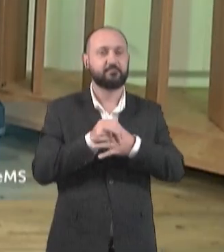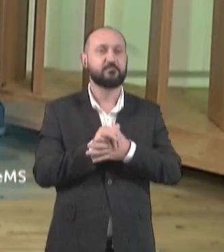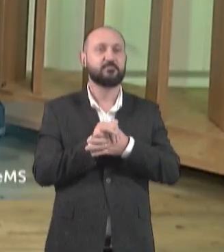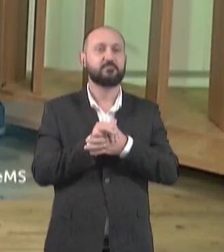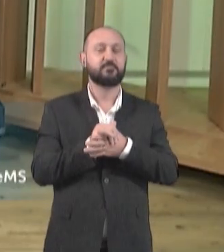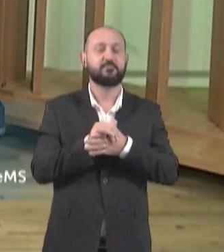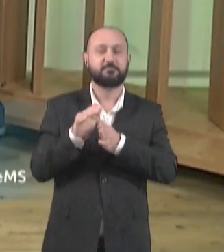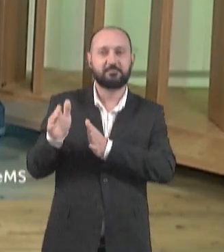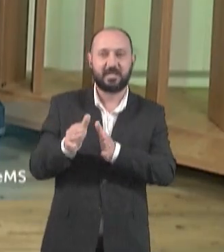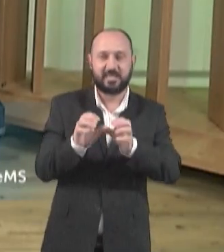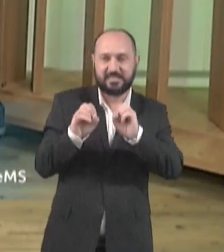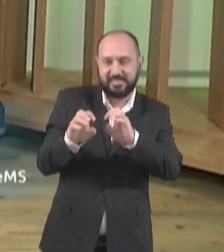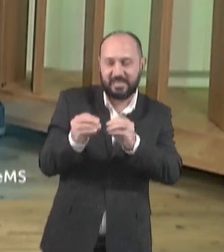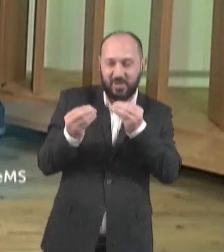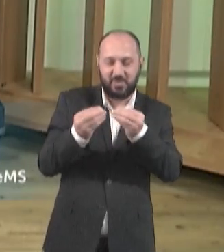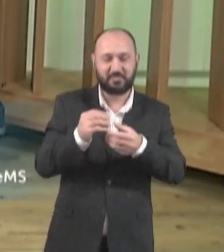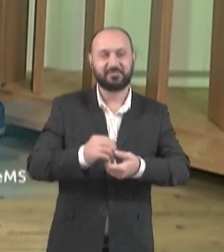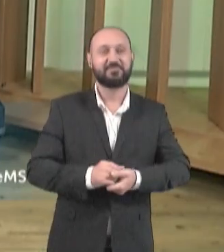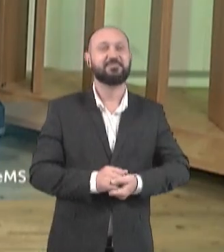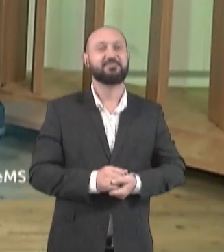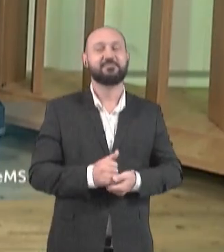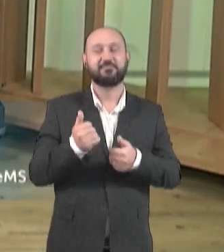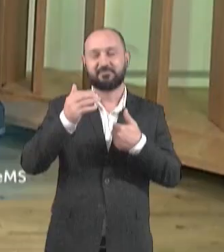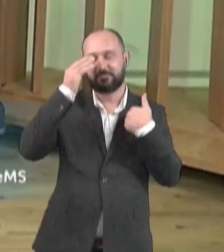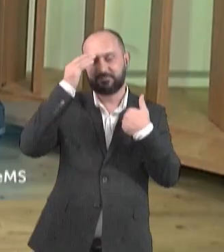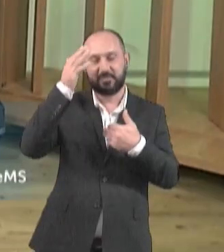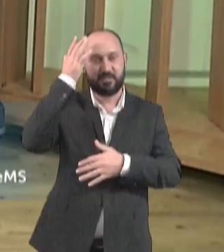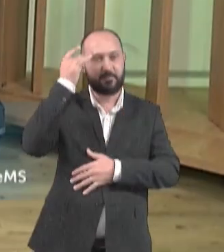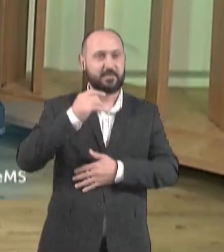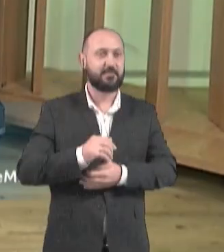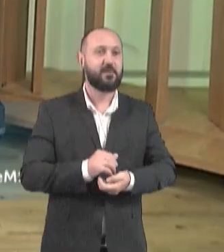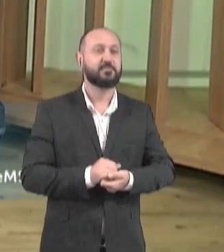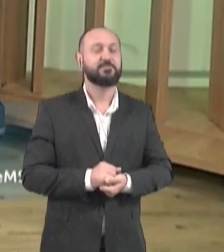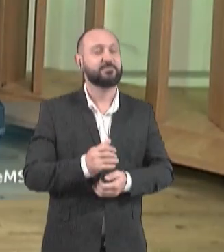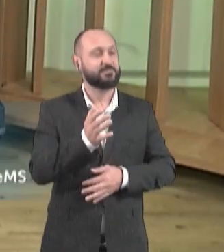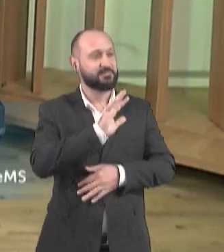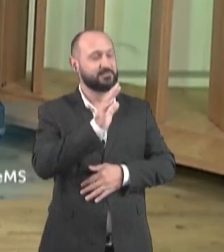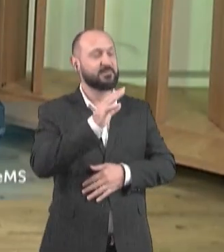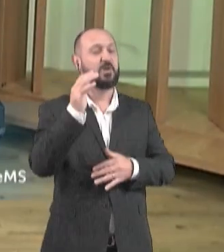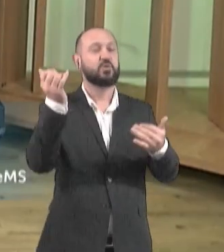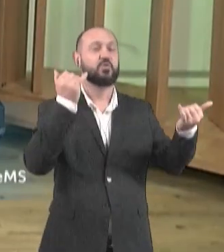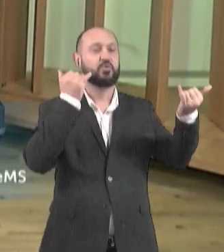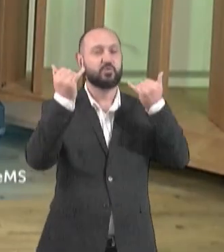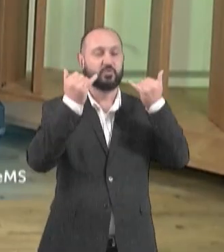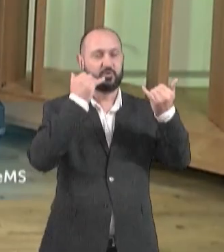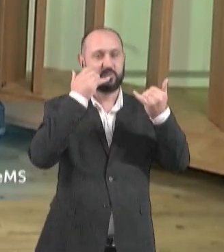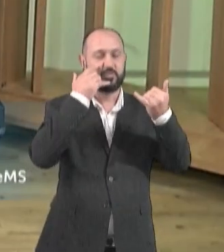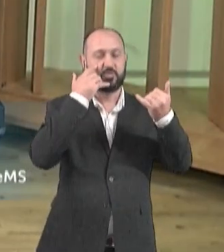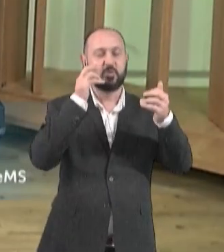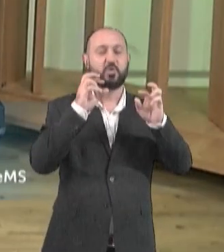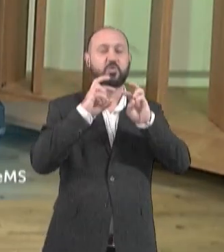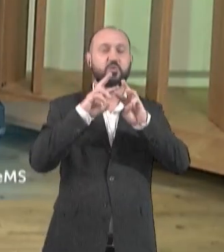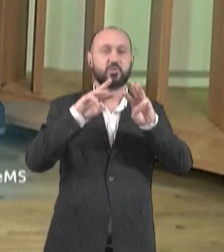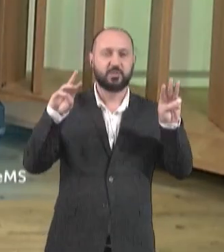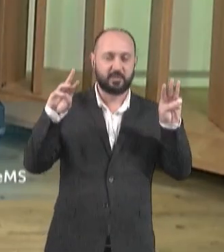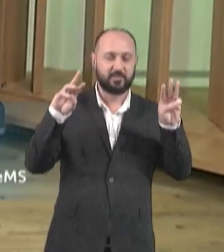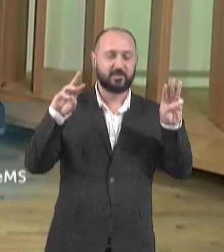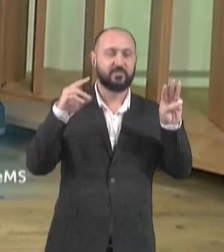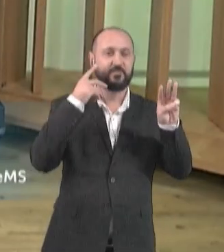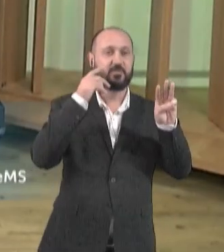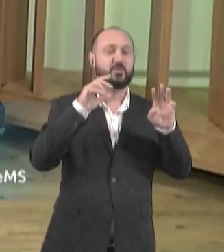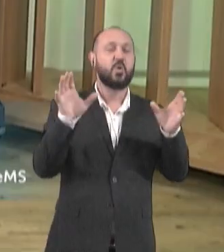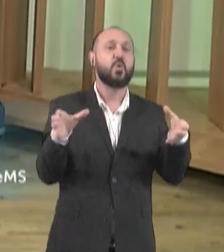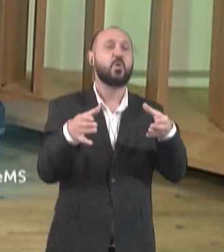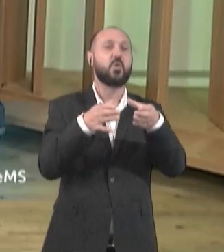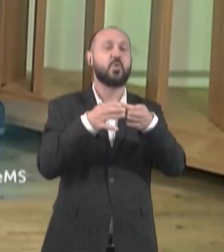ajuda. O caminho das pedras. Isso, exatamente. Valeu, Glaucia, então. Até amanhã. Até, gente. Mais notícias logo mais no site sobre